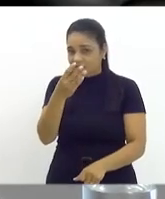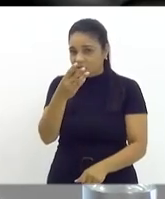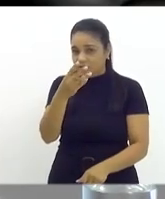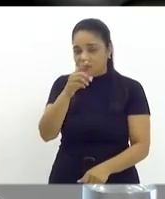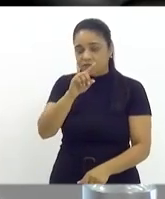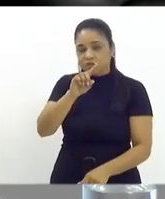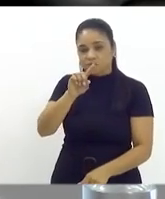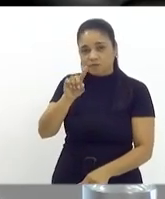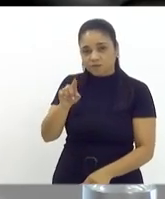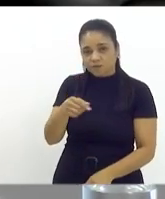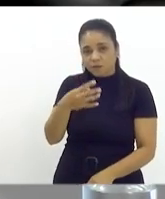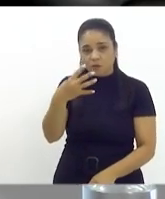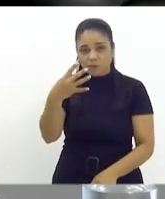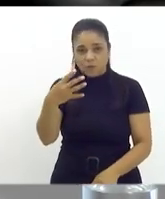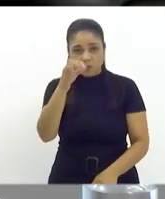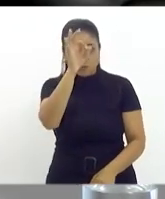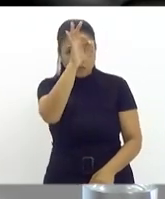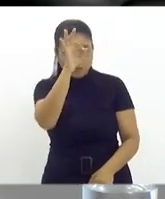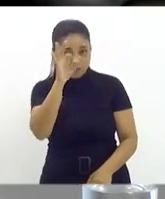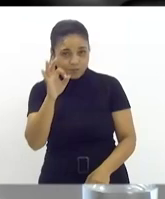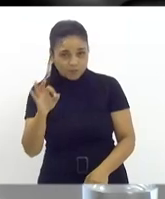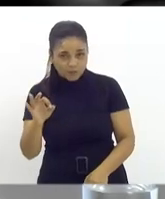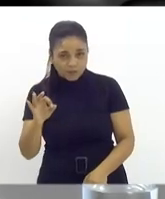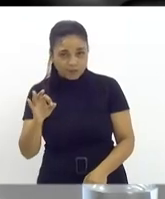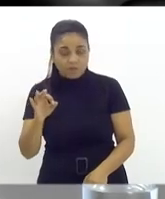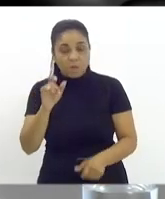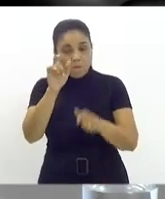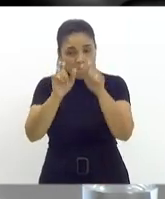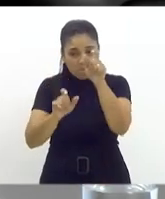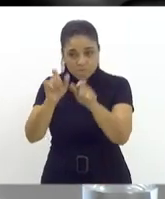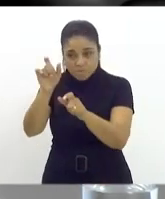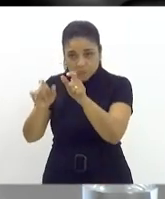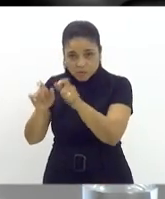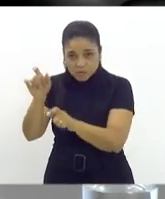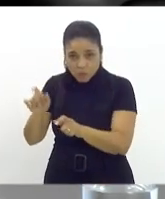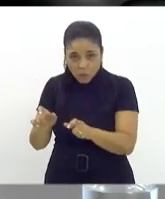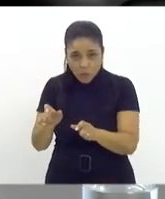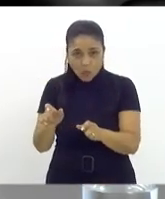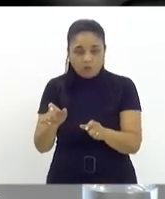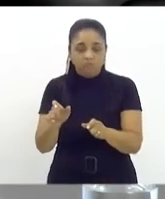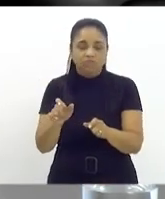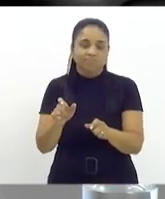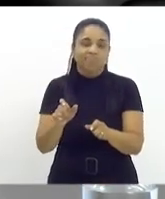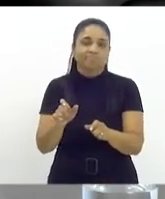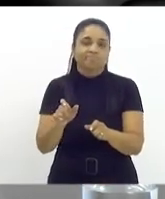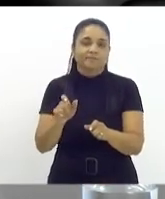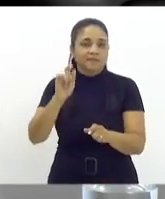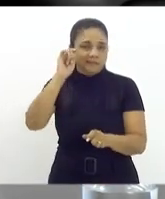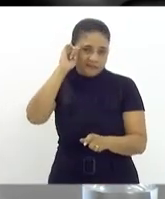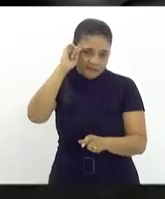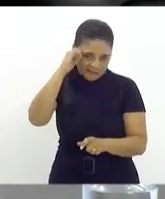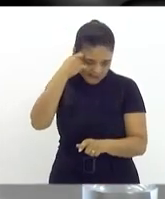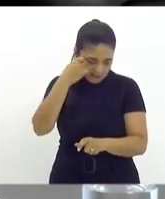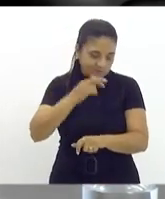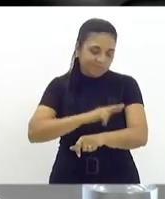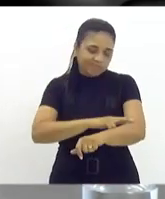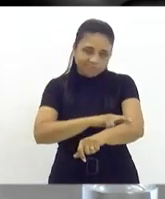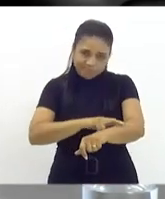63,74% de pessoas envolvidas são pessoas negras